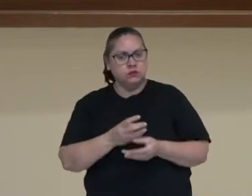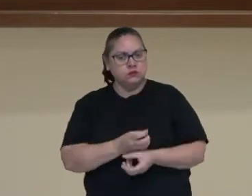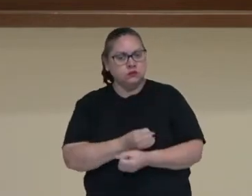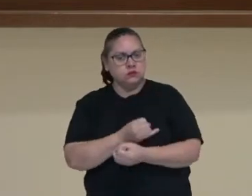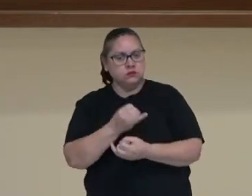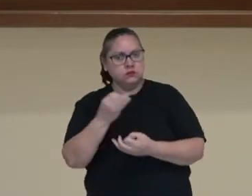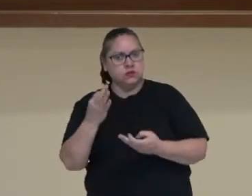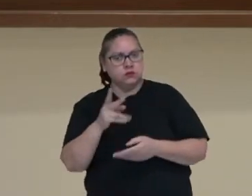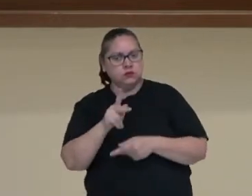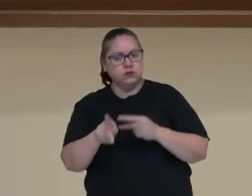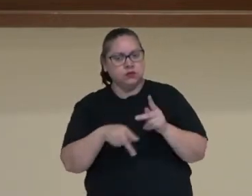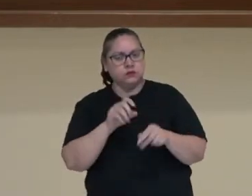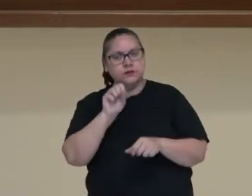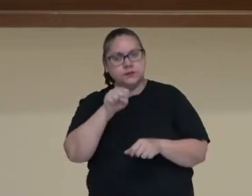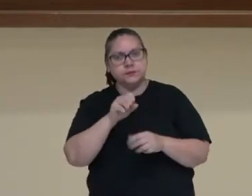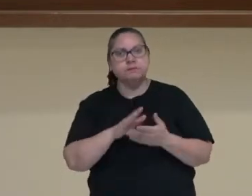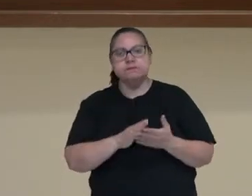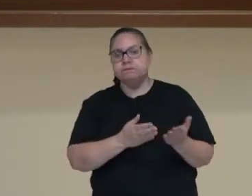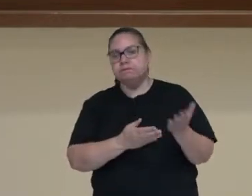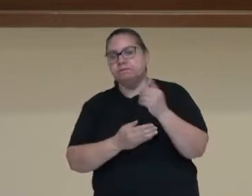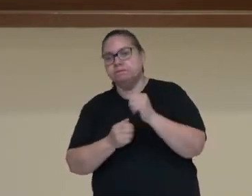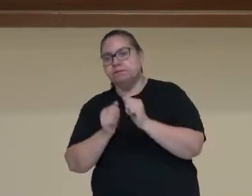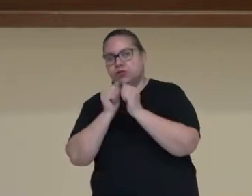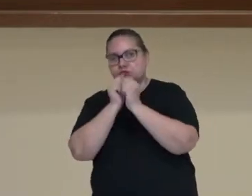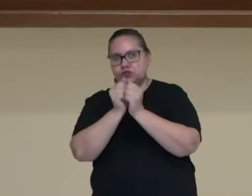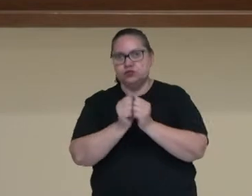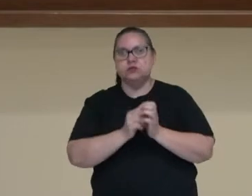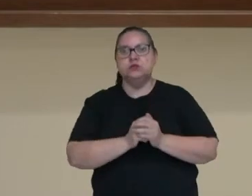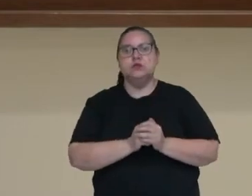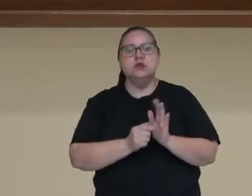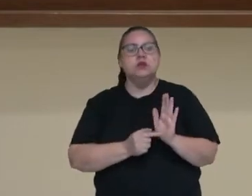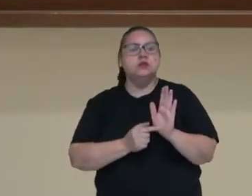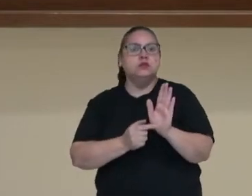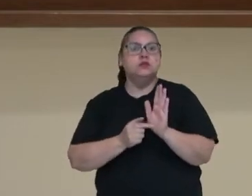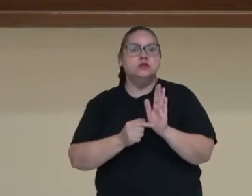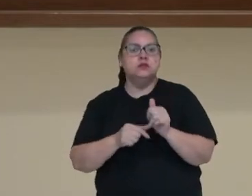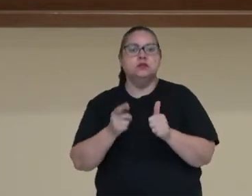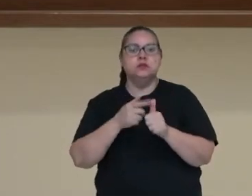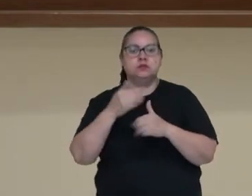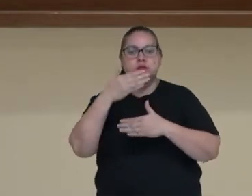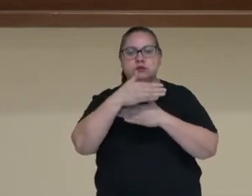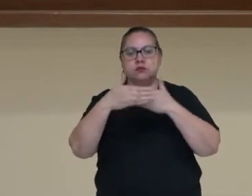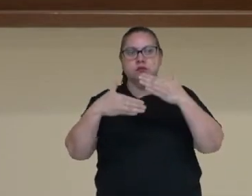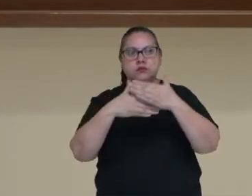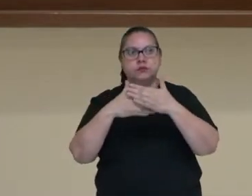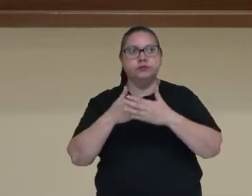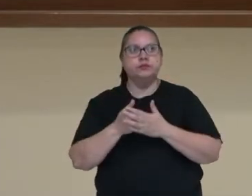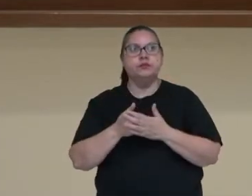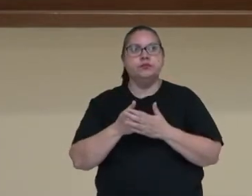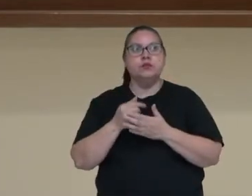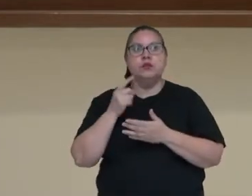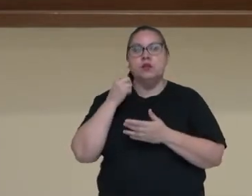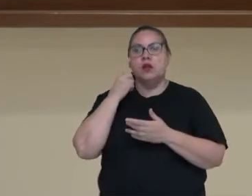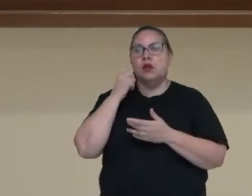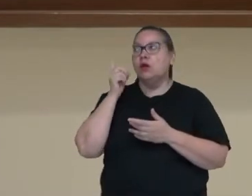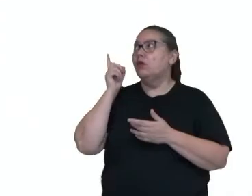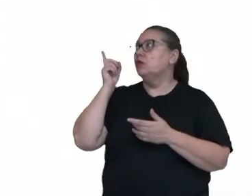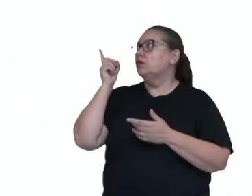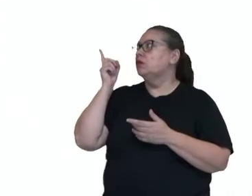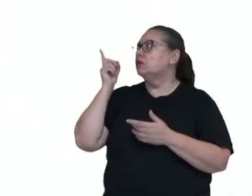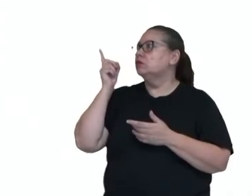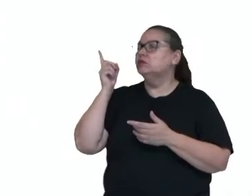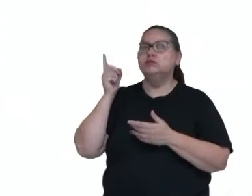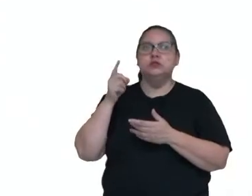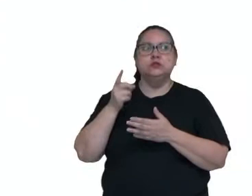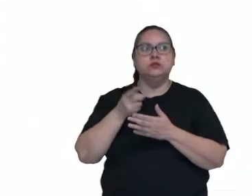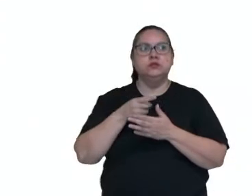povos? Sim. Bora lá? Embarque nessa aventura? Eu vou apresentar para vocês o primeiro slide. Bom, então tem para a gente